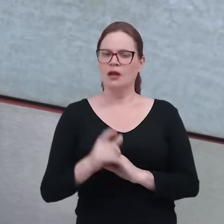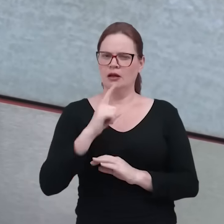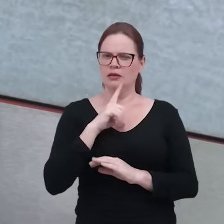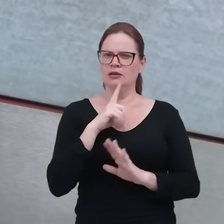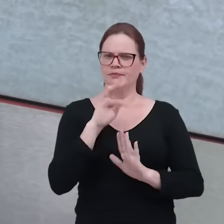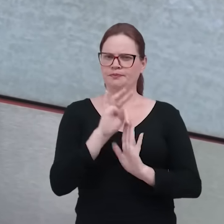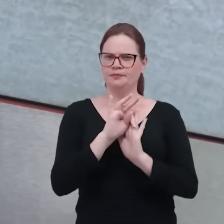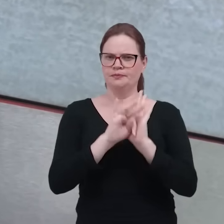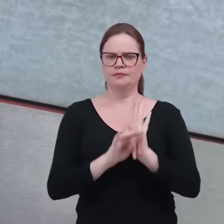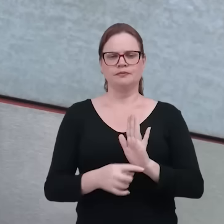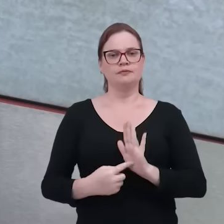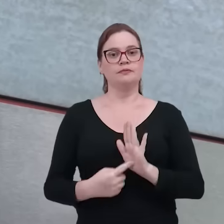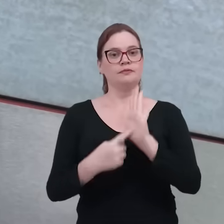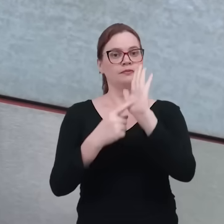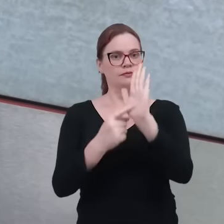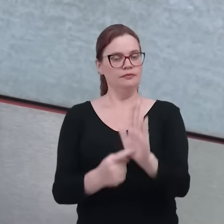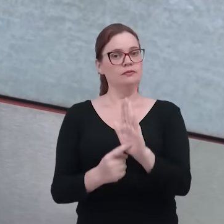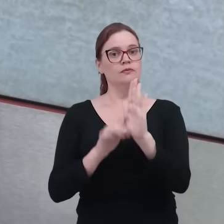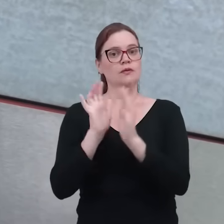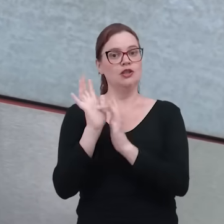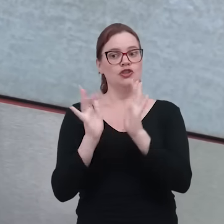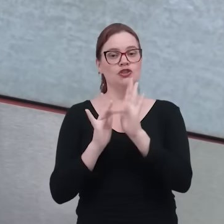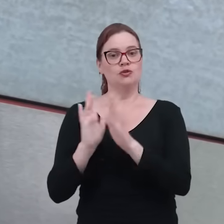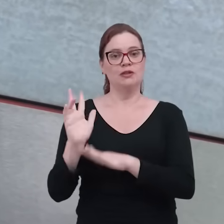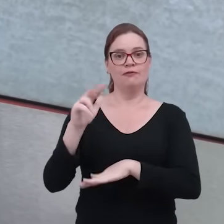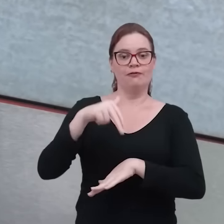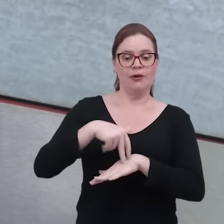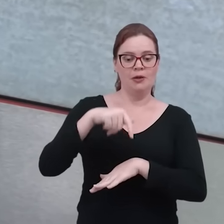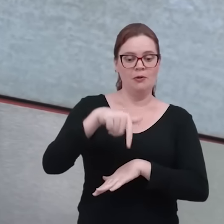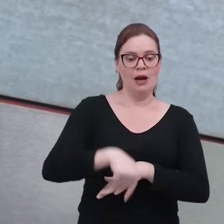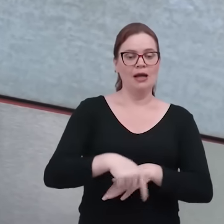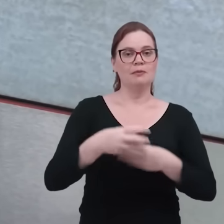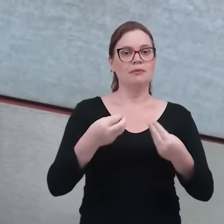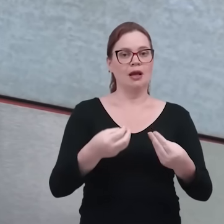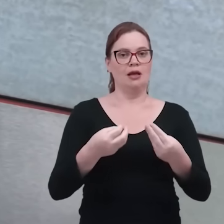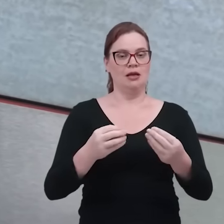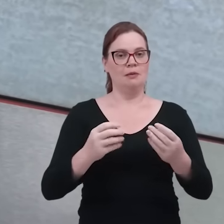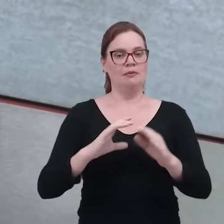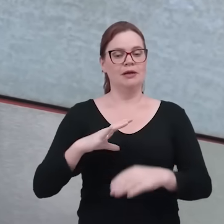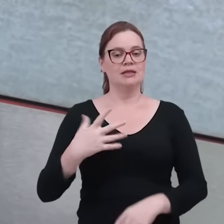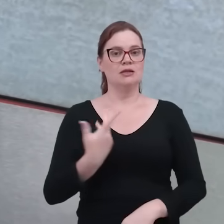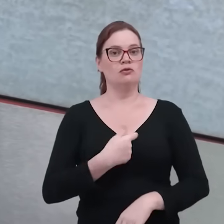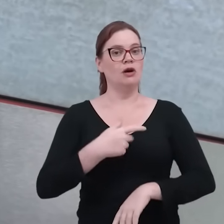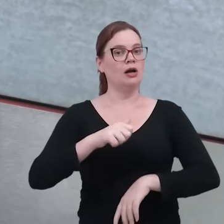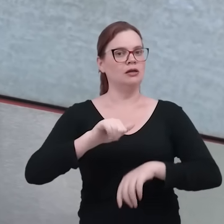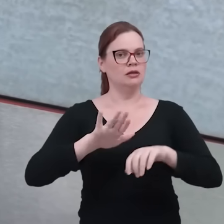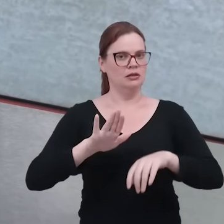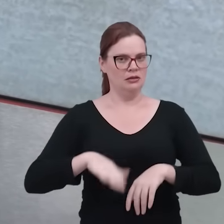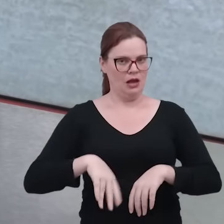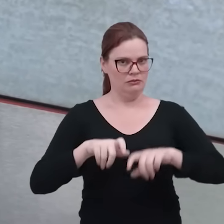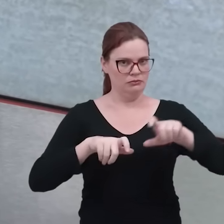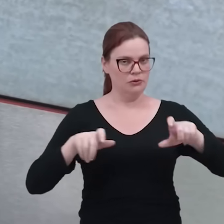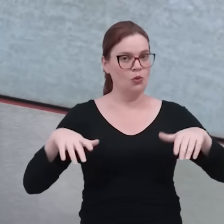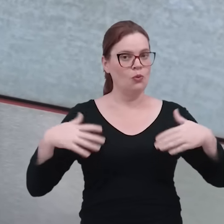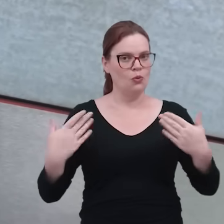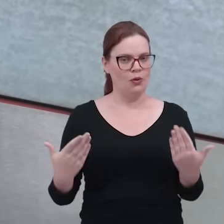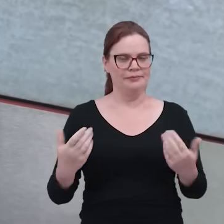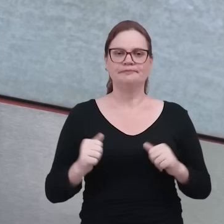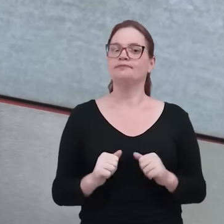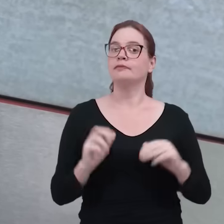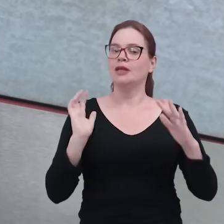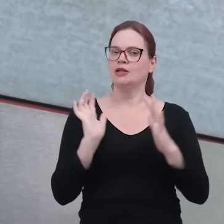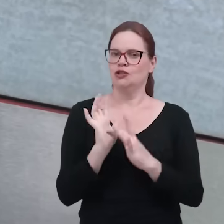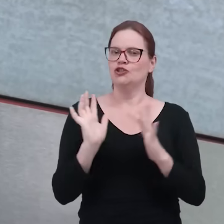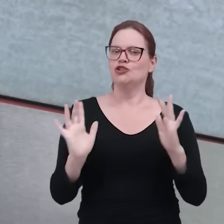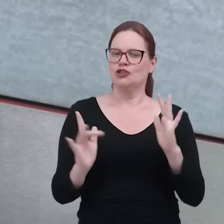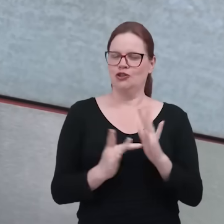sobre quem Jesus veio ao mundo para salvar, o próprio Senhor Jesus, ele disse